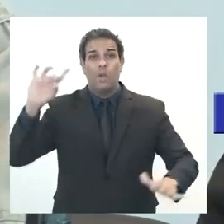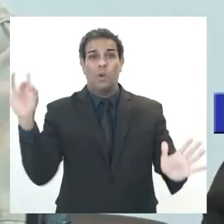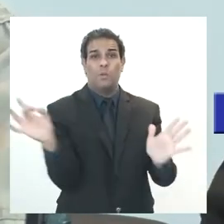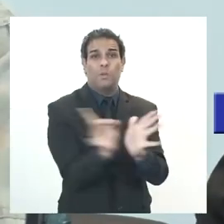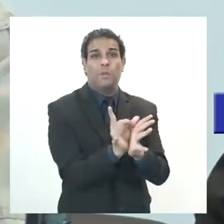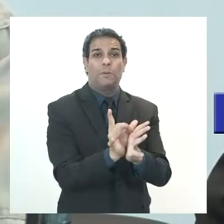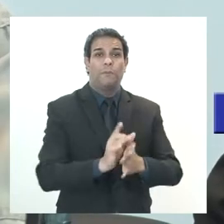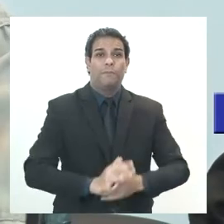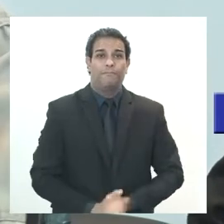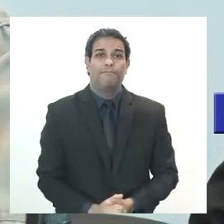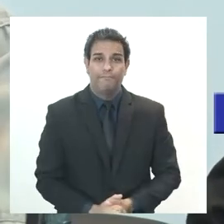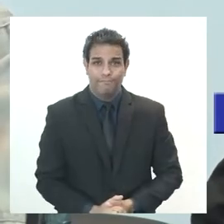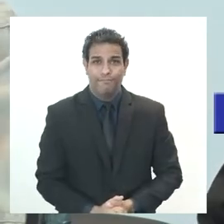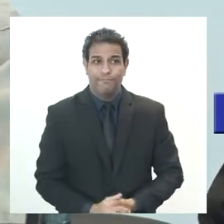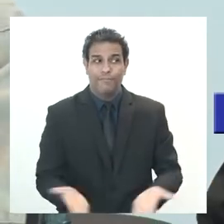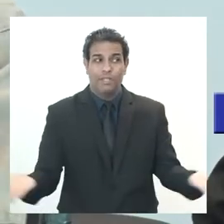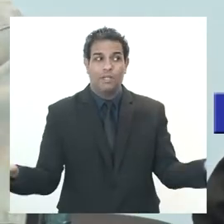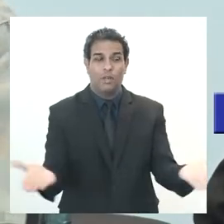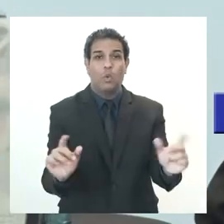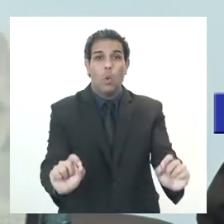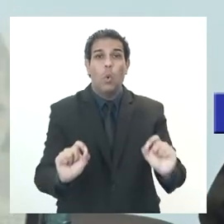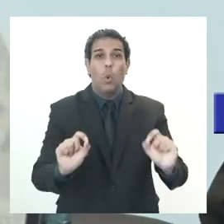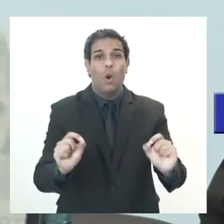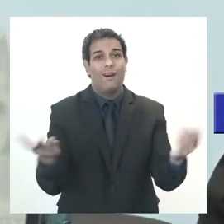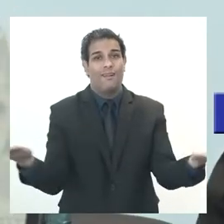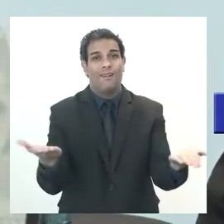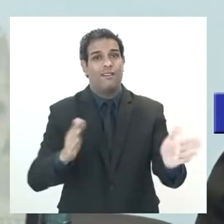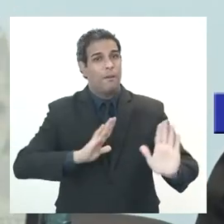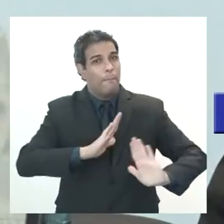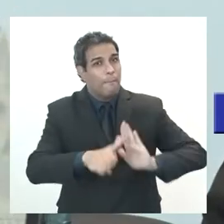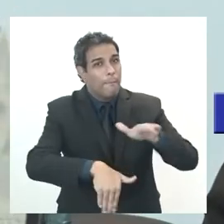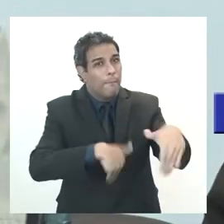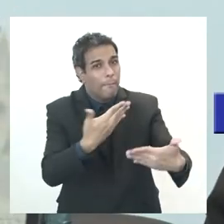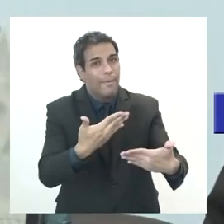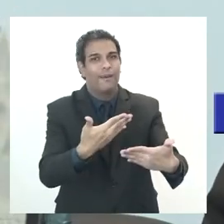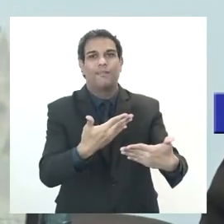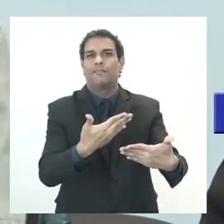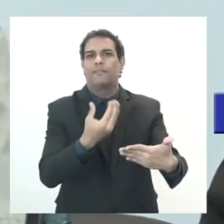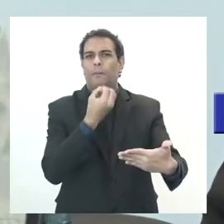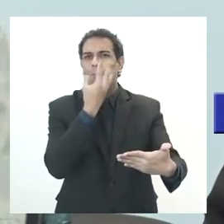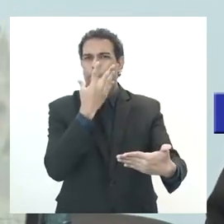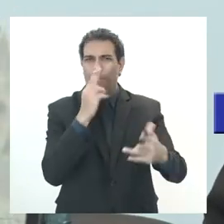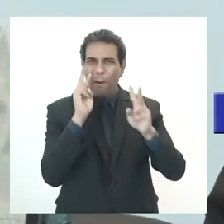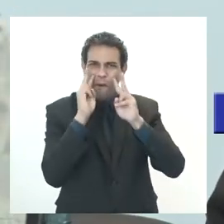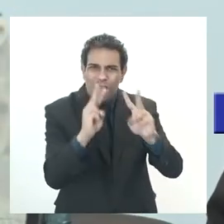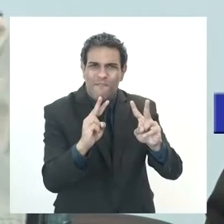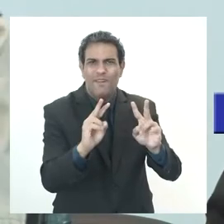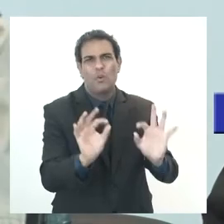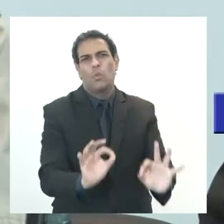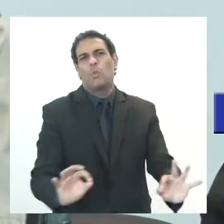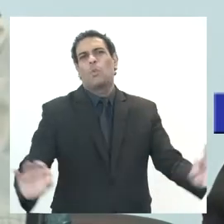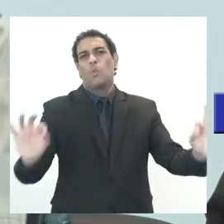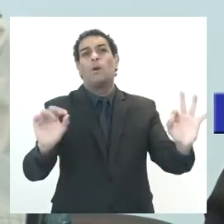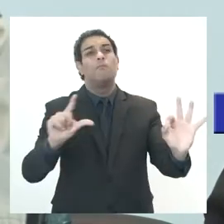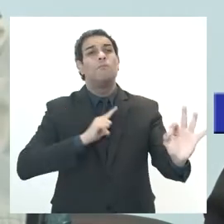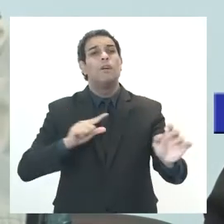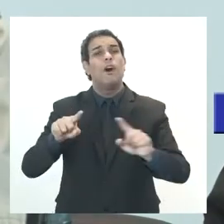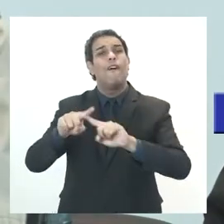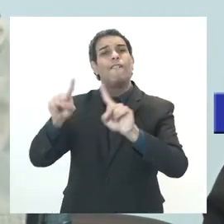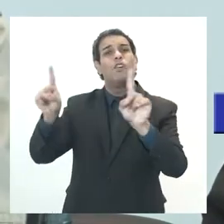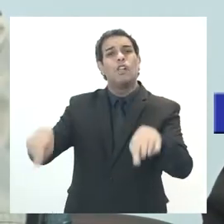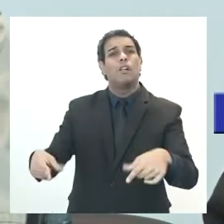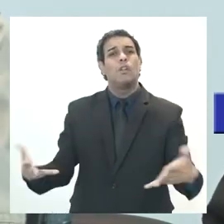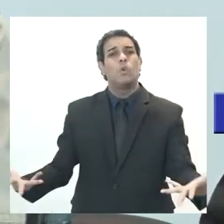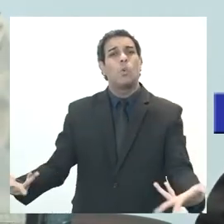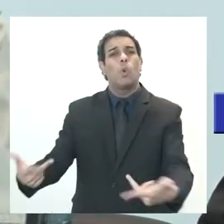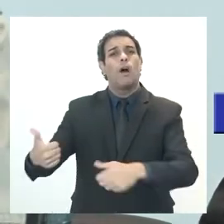e esse esse completando esse processo não vai dar bom conferir porque nós temos funcionários qualificados para